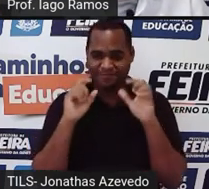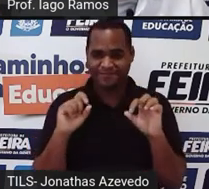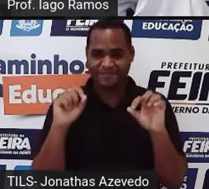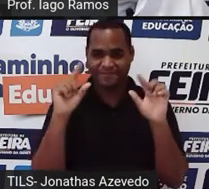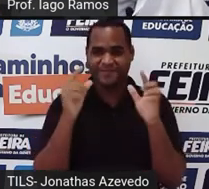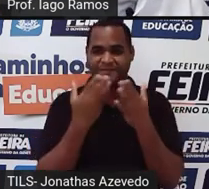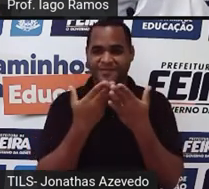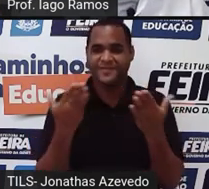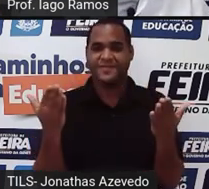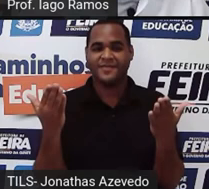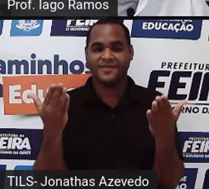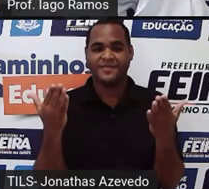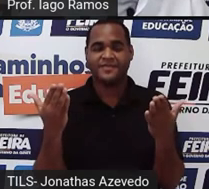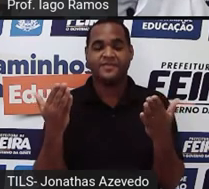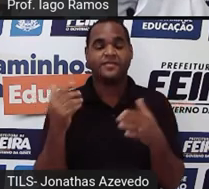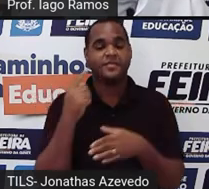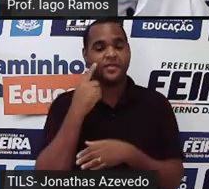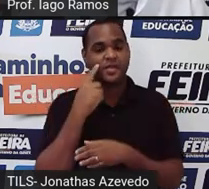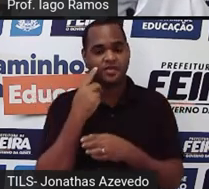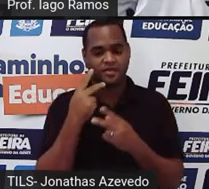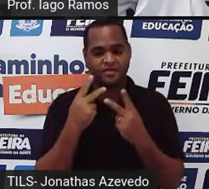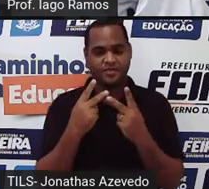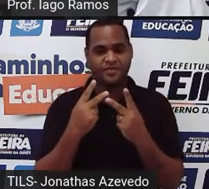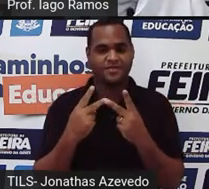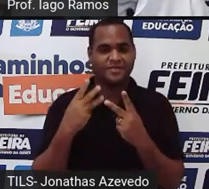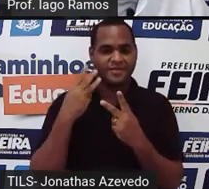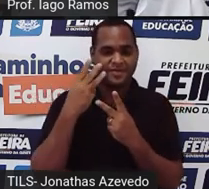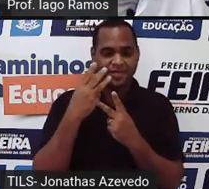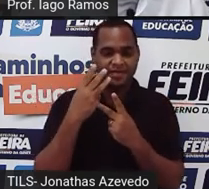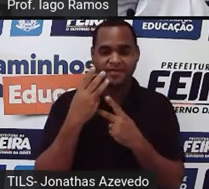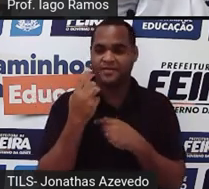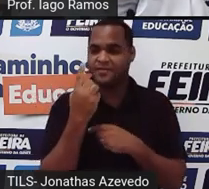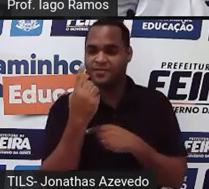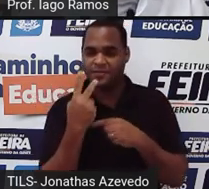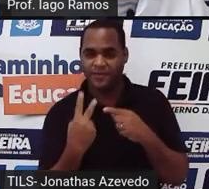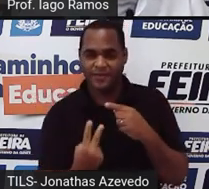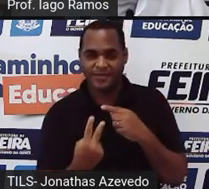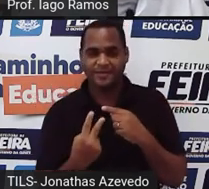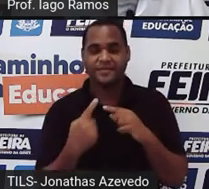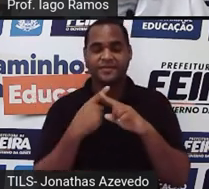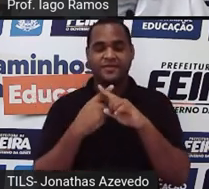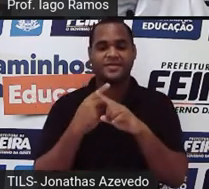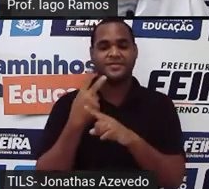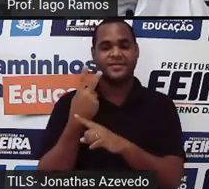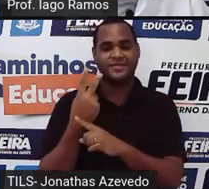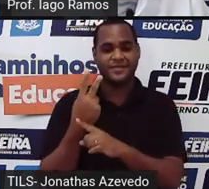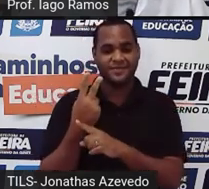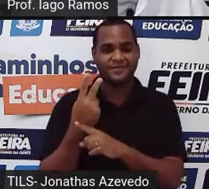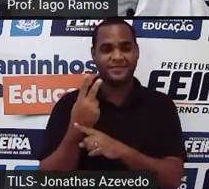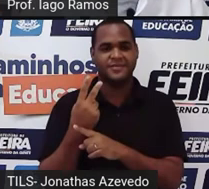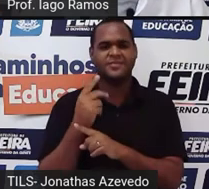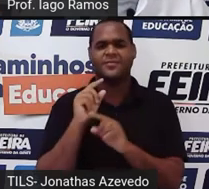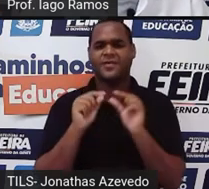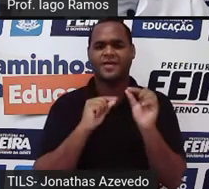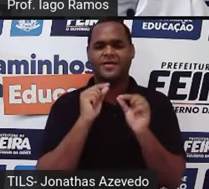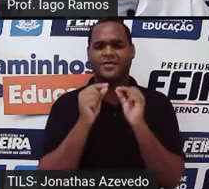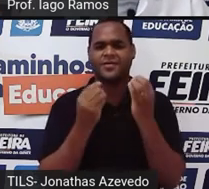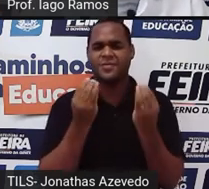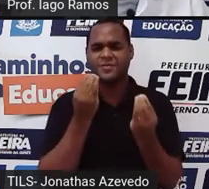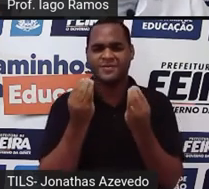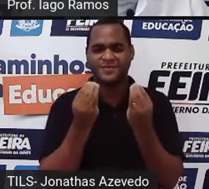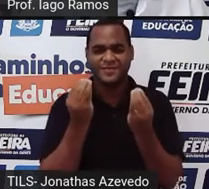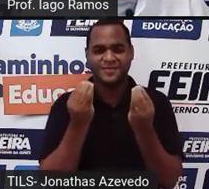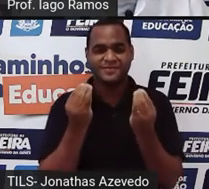ó, calcular 2 elevado a 3 elevado a meio vezes 2, como é que a gente